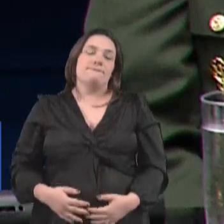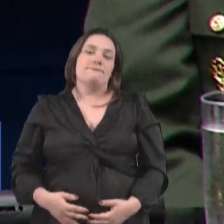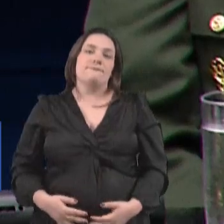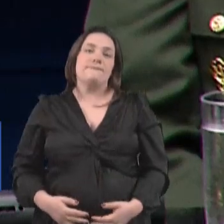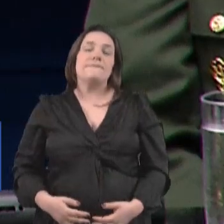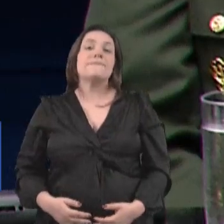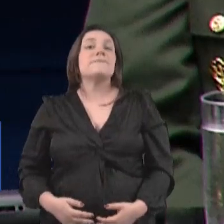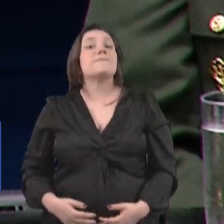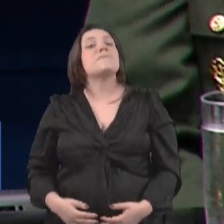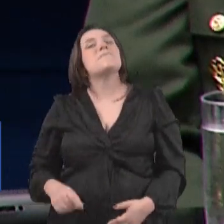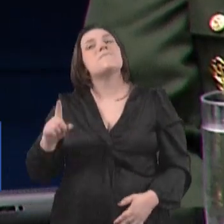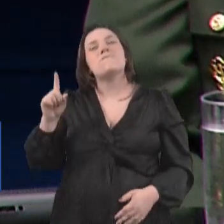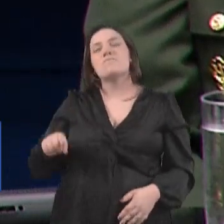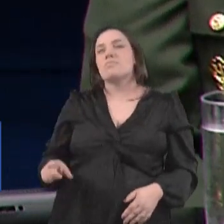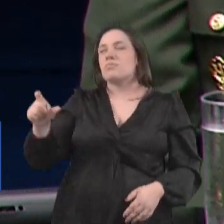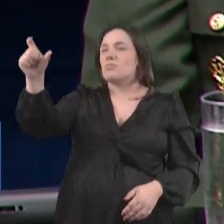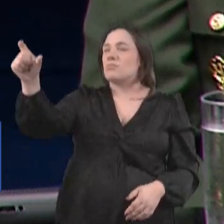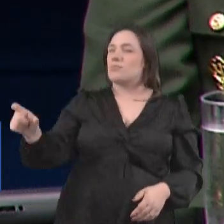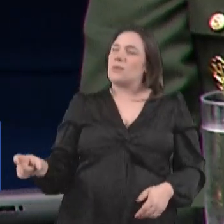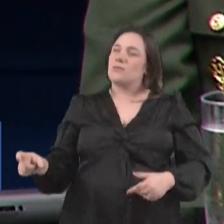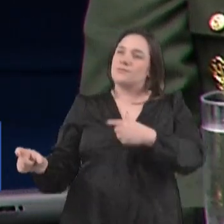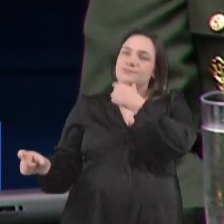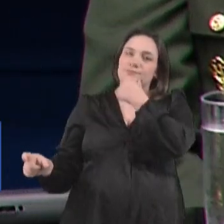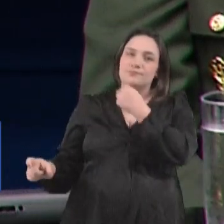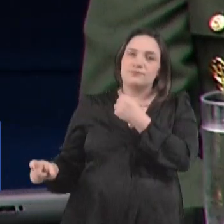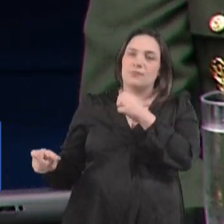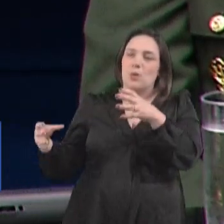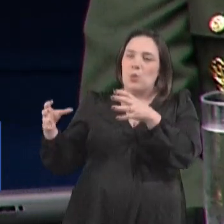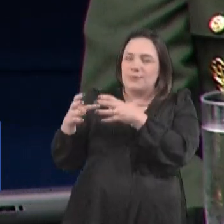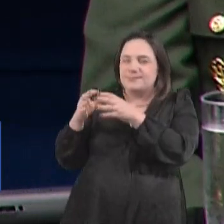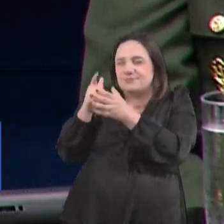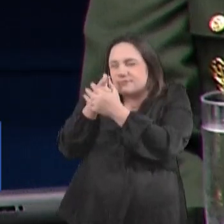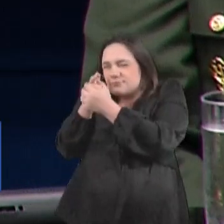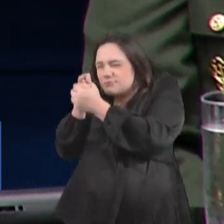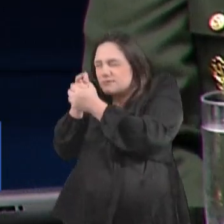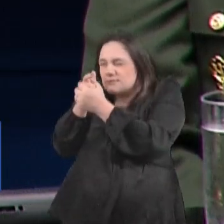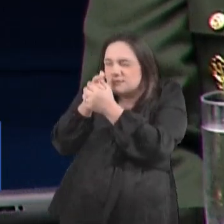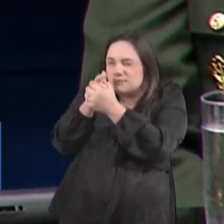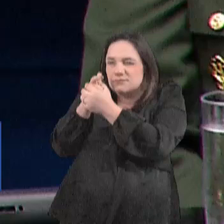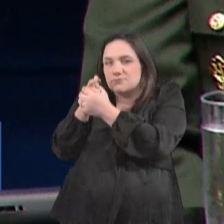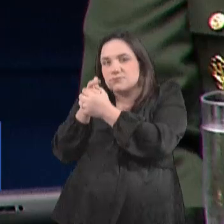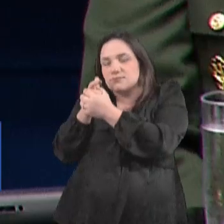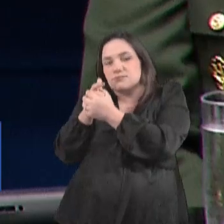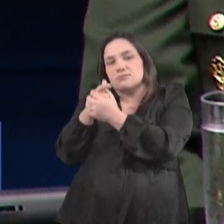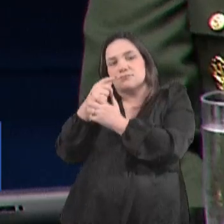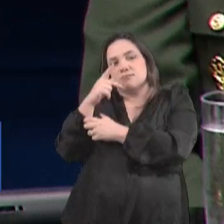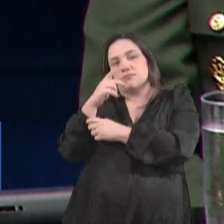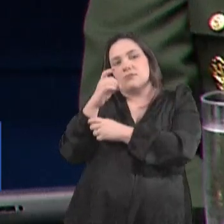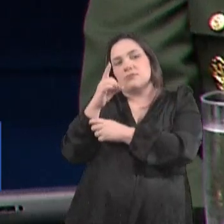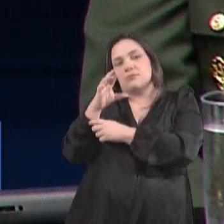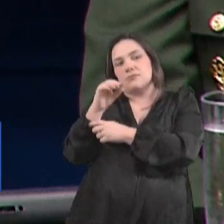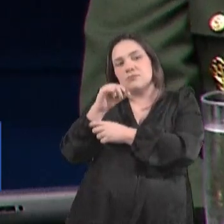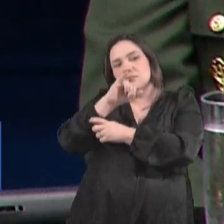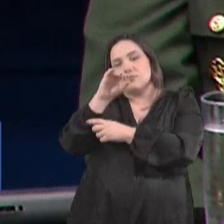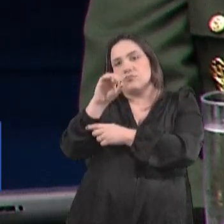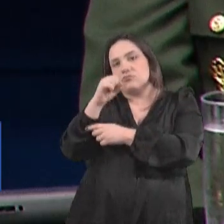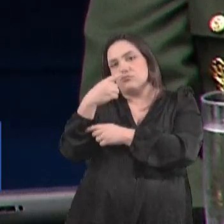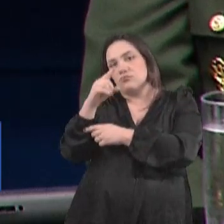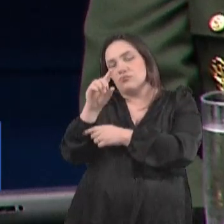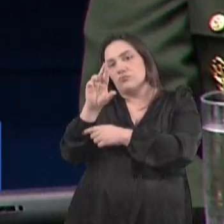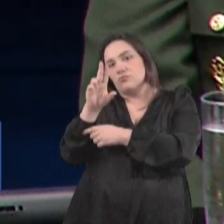que gozava o comandante do Corpo de Caçadores, capitão Pedro José Rufino, de